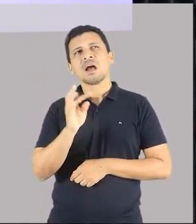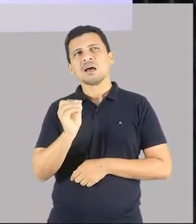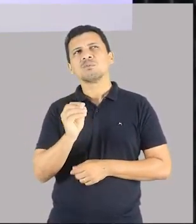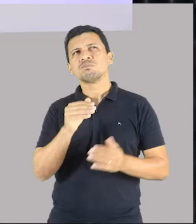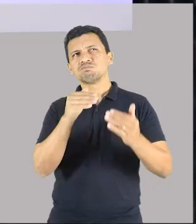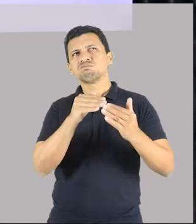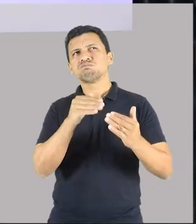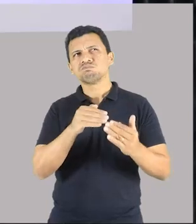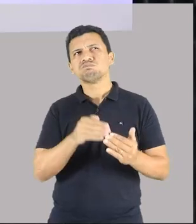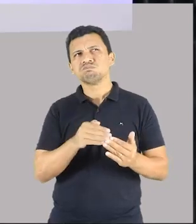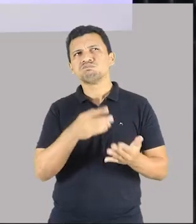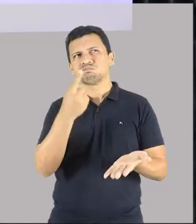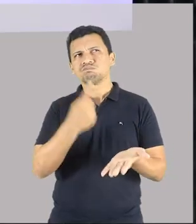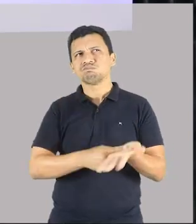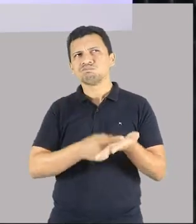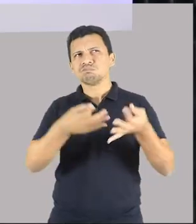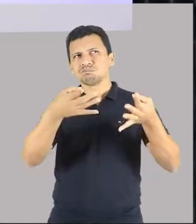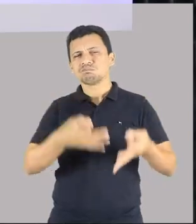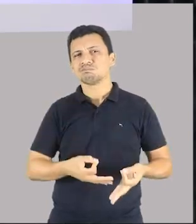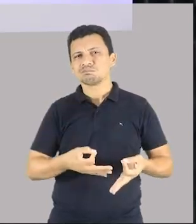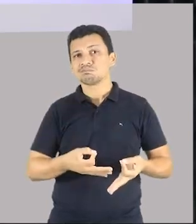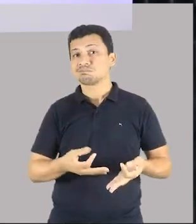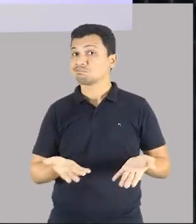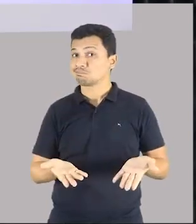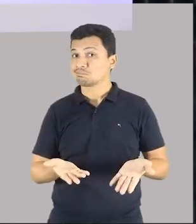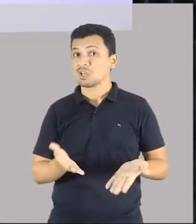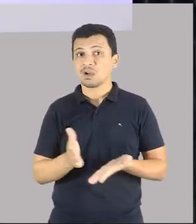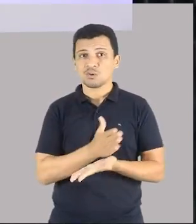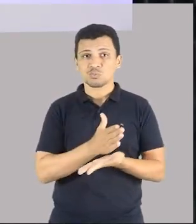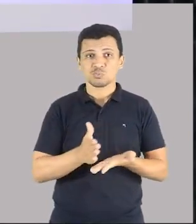ato? Vamos a alguns exemplos.